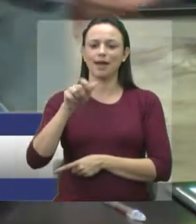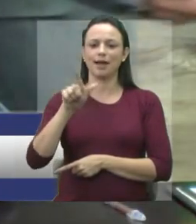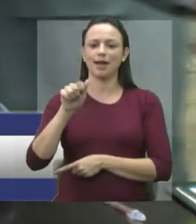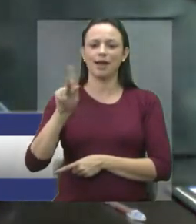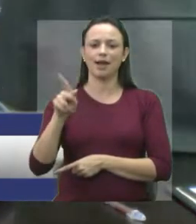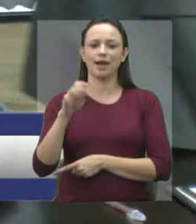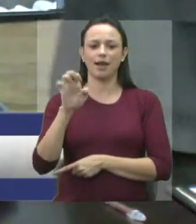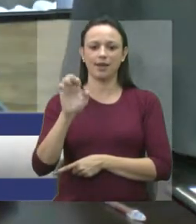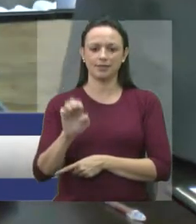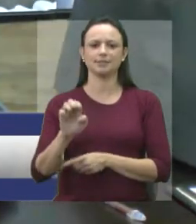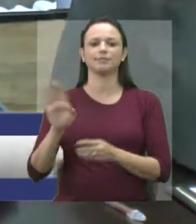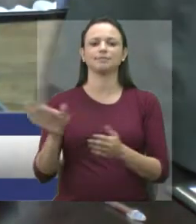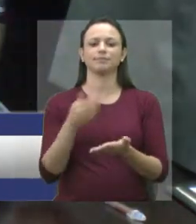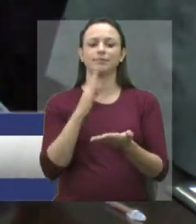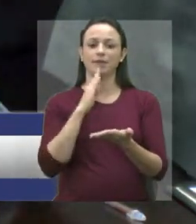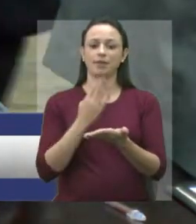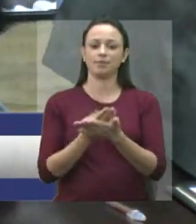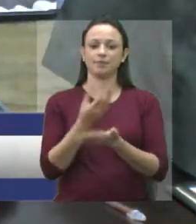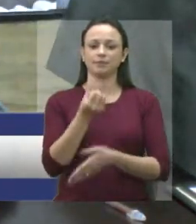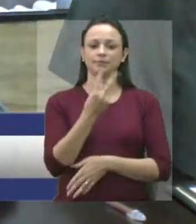Requerimento número